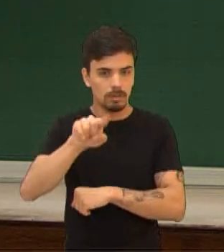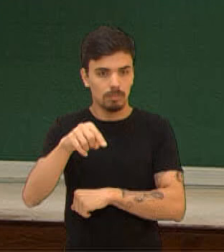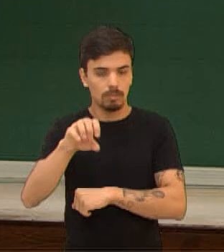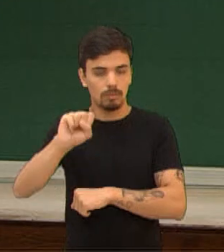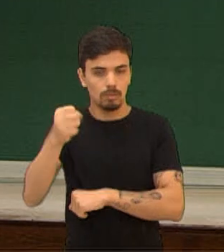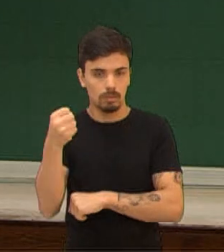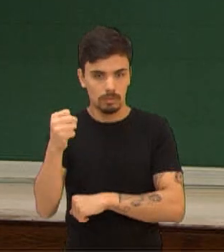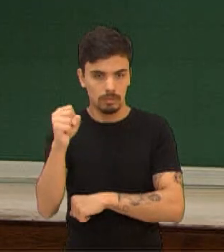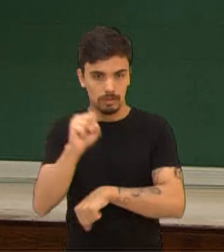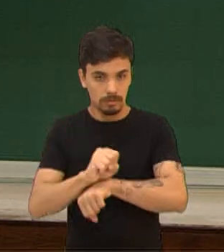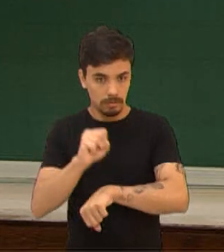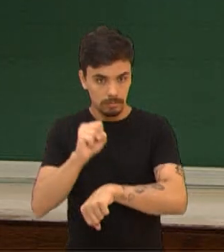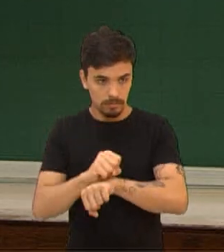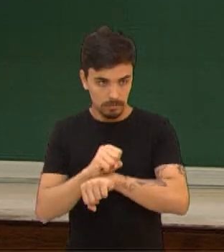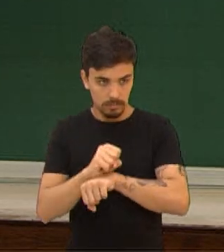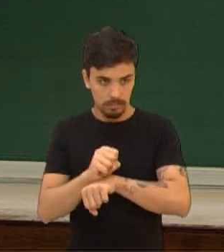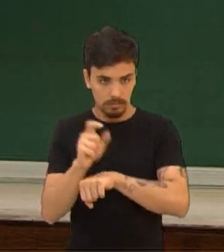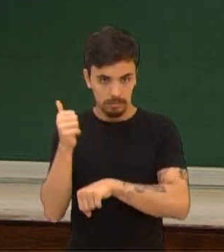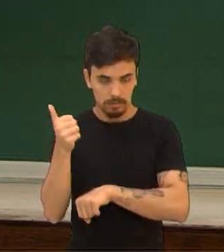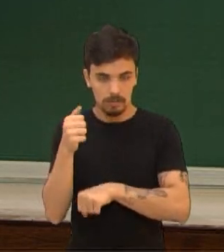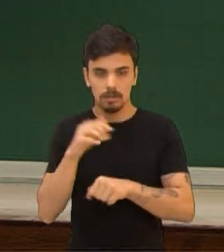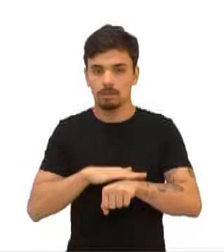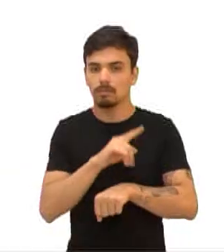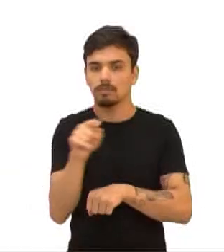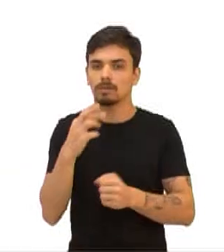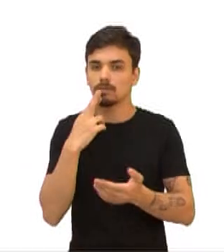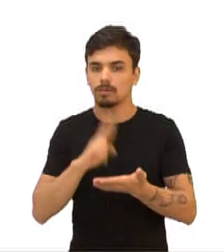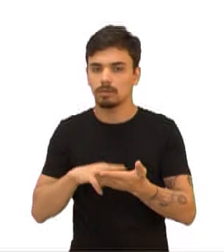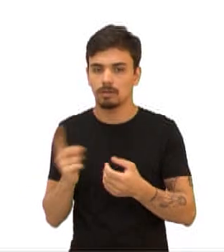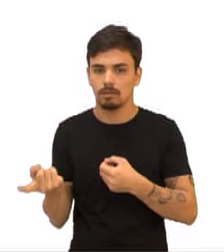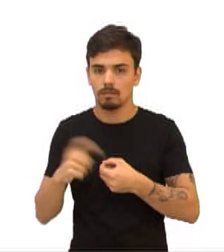segundos com esse capacitor aqui? Tempo para você fazer.